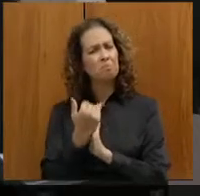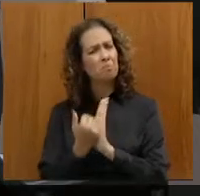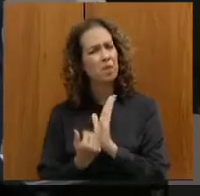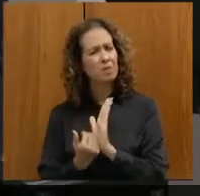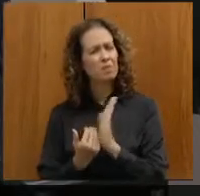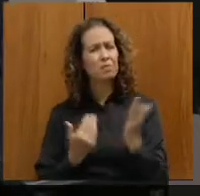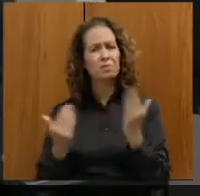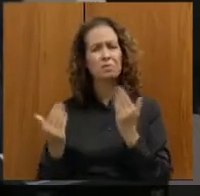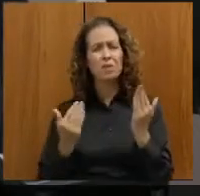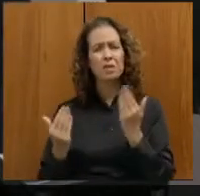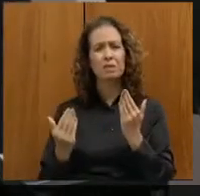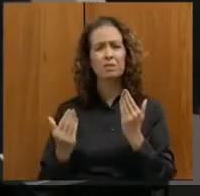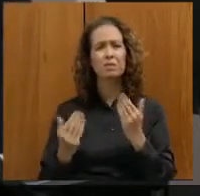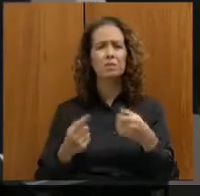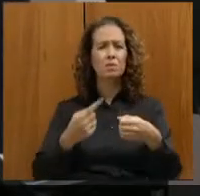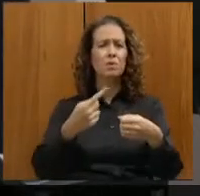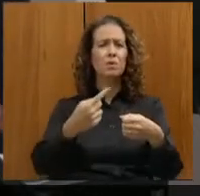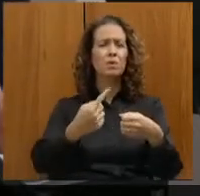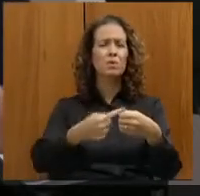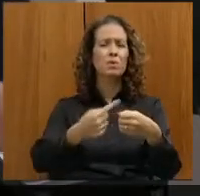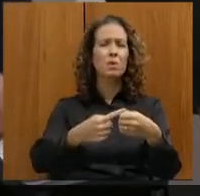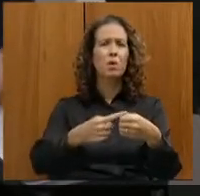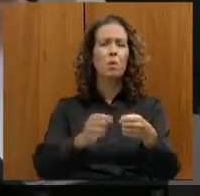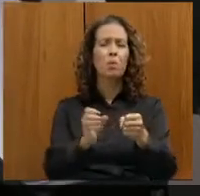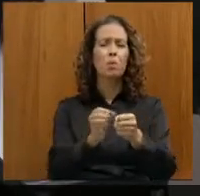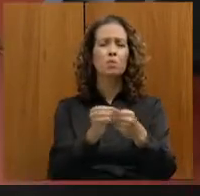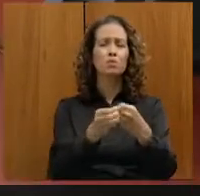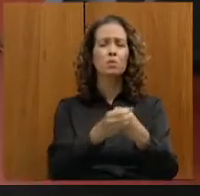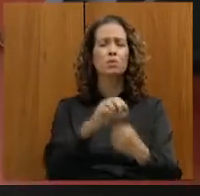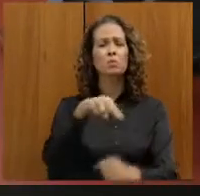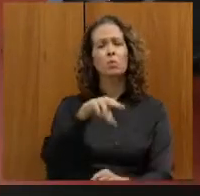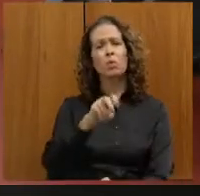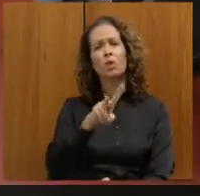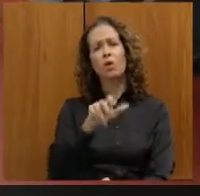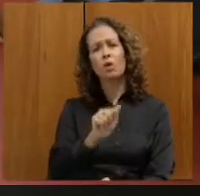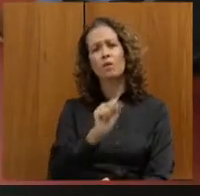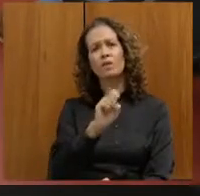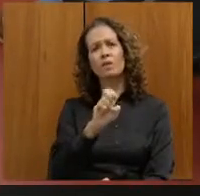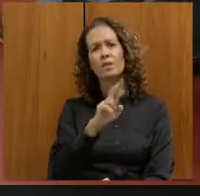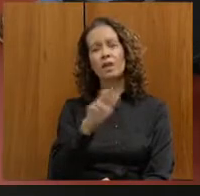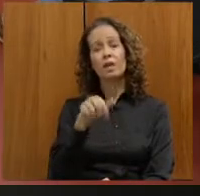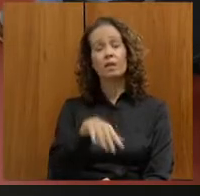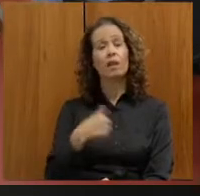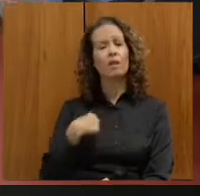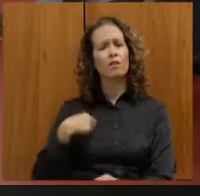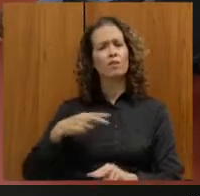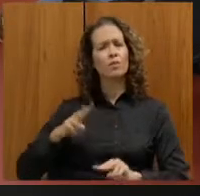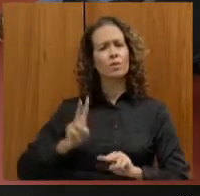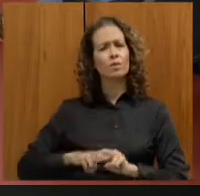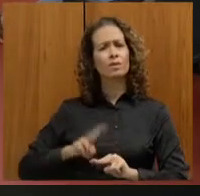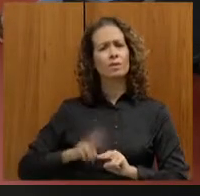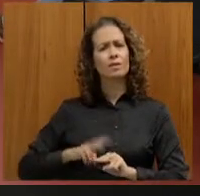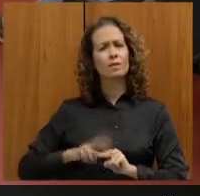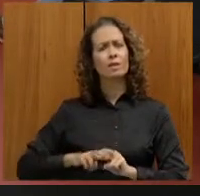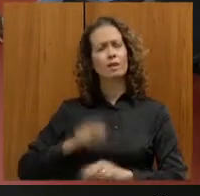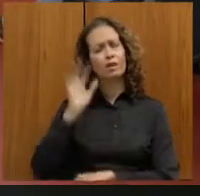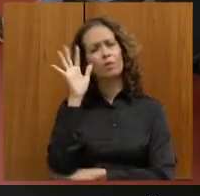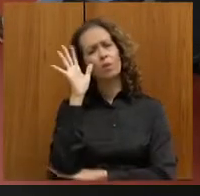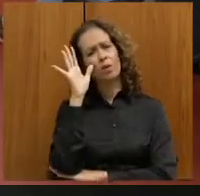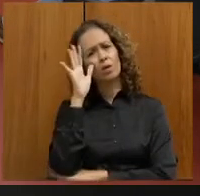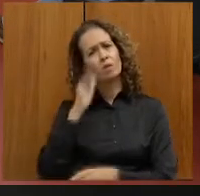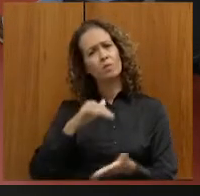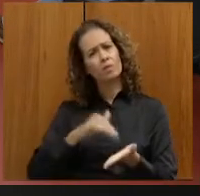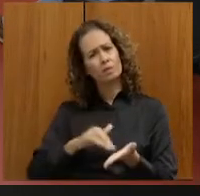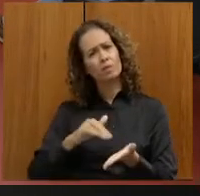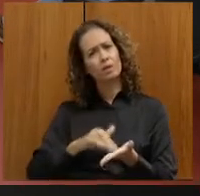município de Nova Serrana E são essas perguntas eu vou até sentar ali presente para poder olhar para o nosso